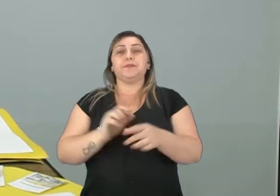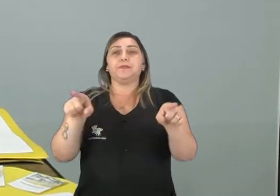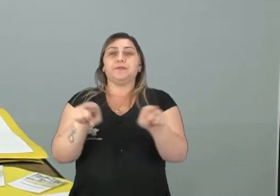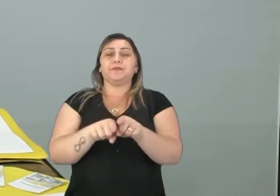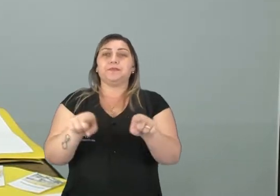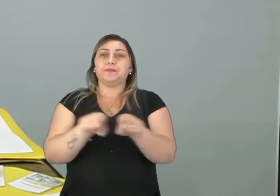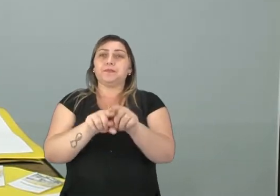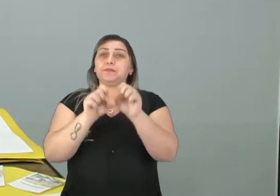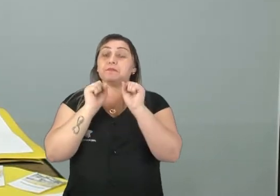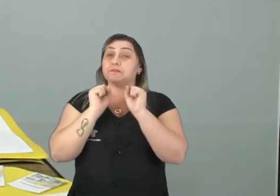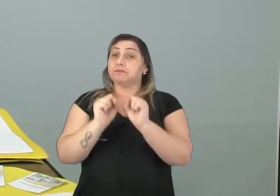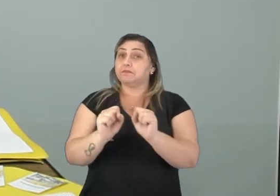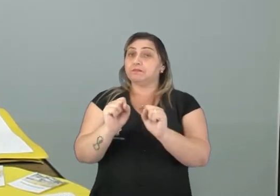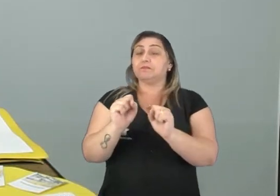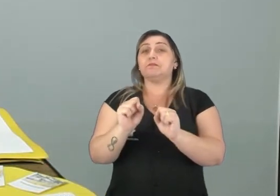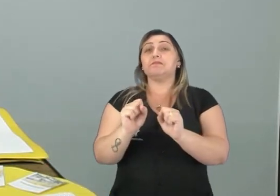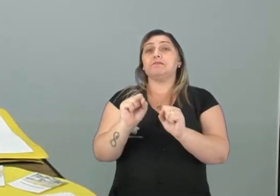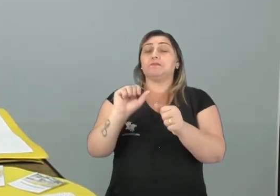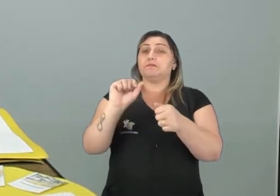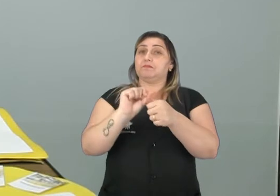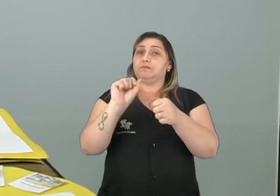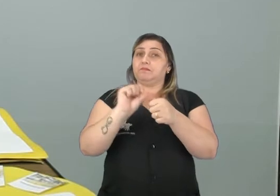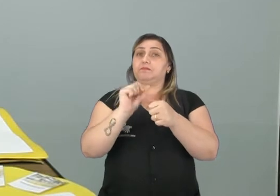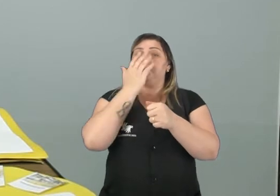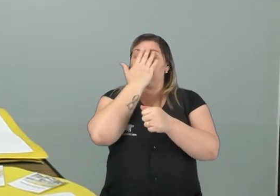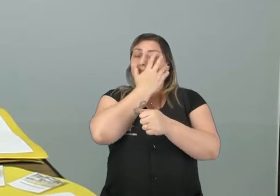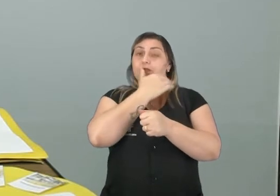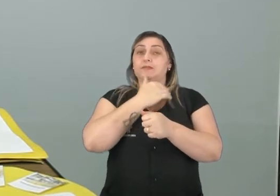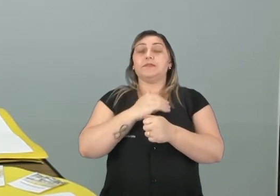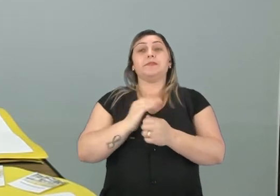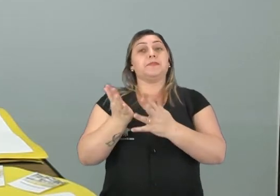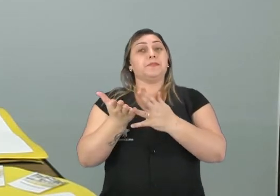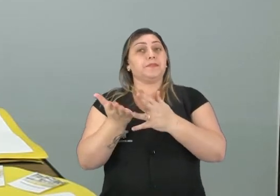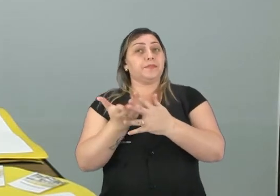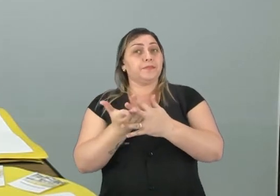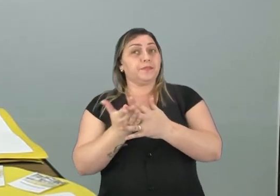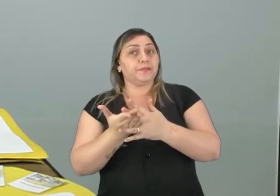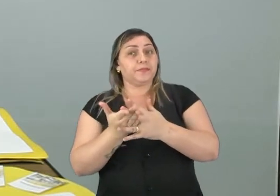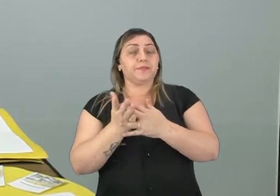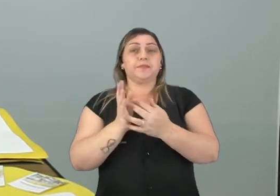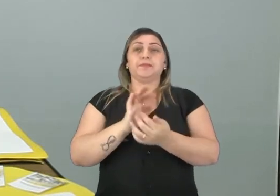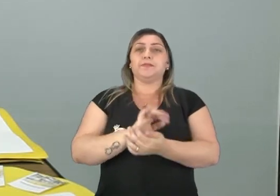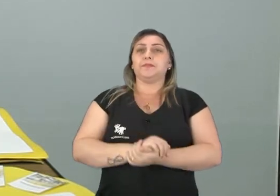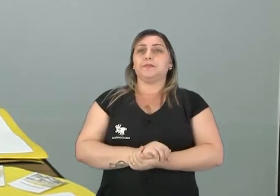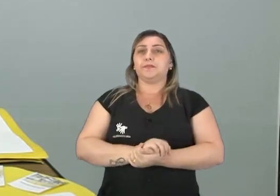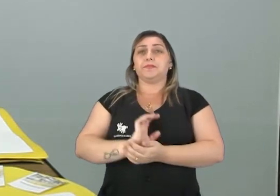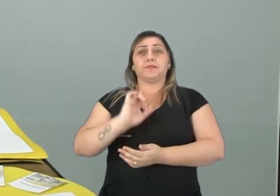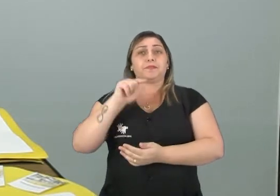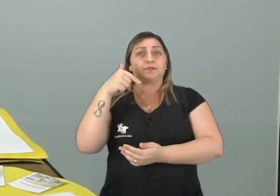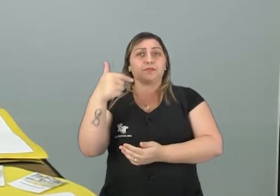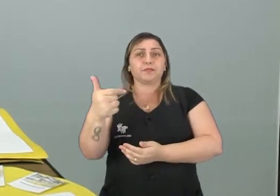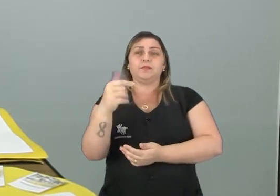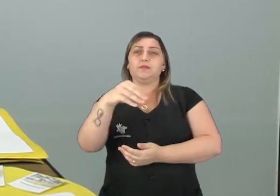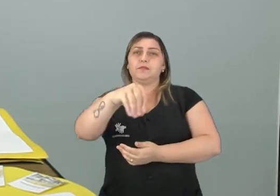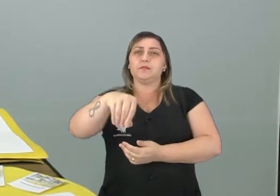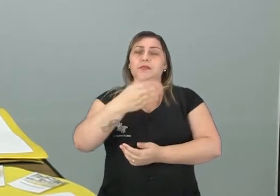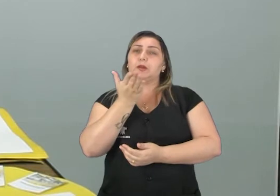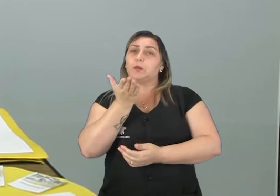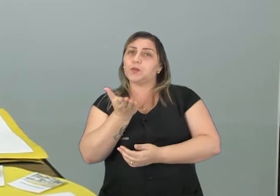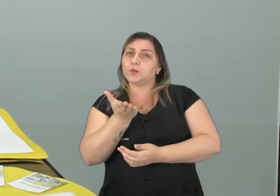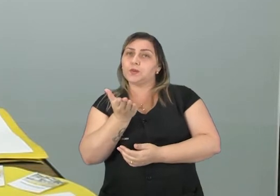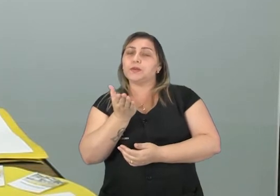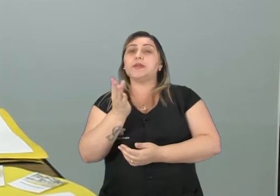Também pode ser consumido, feito a partir da mandioca, outros tipos de farinha. Tem a farinha